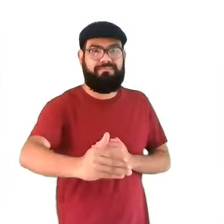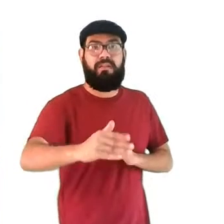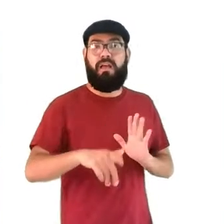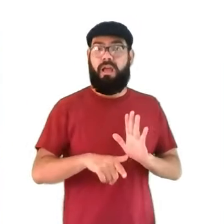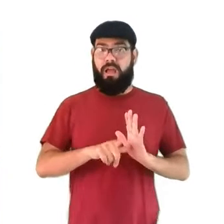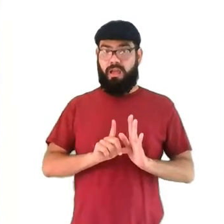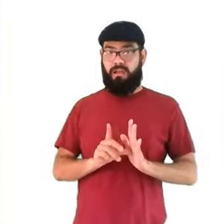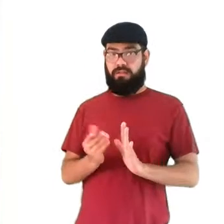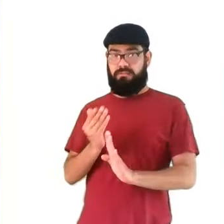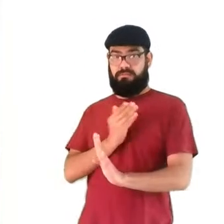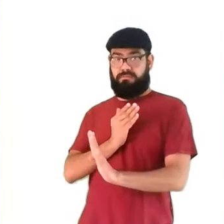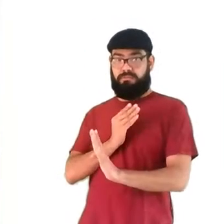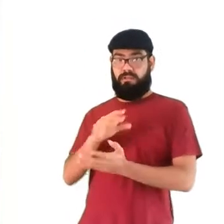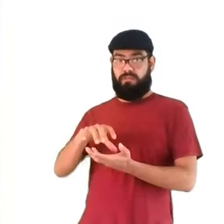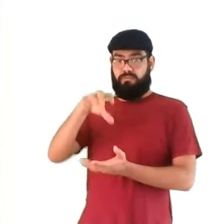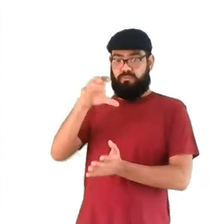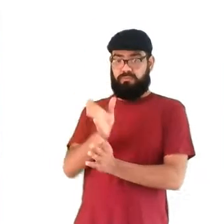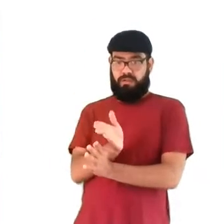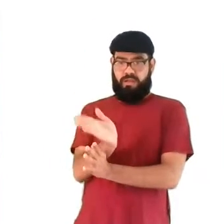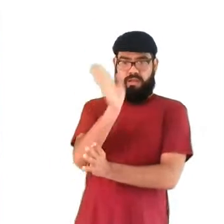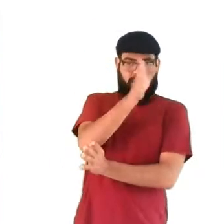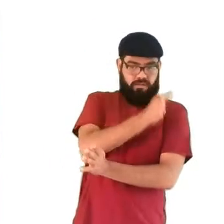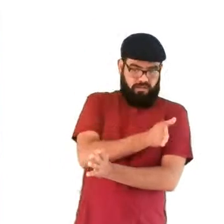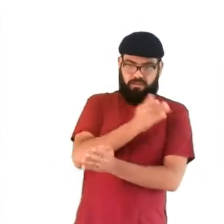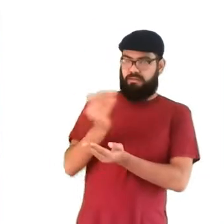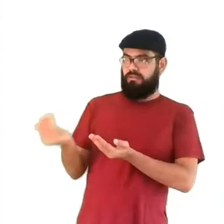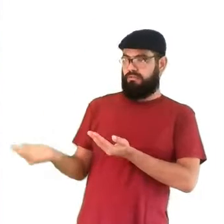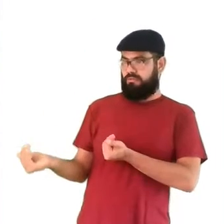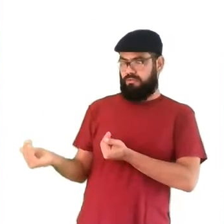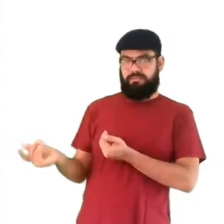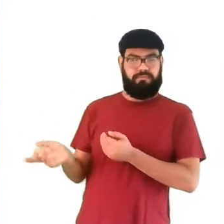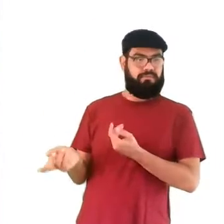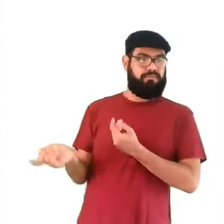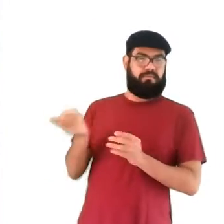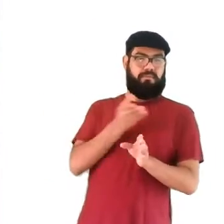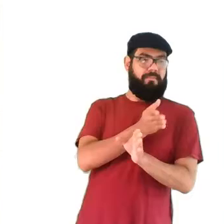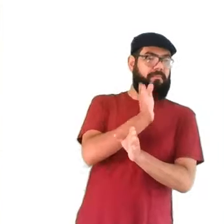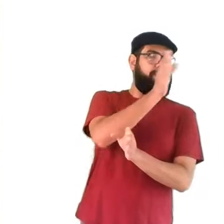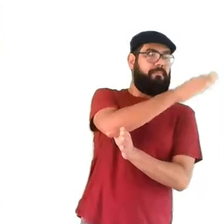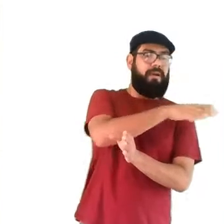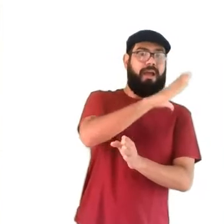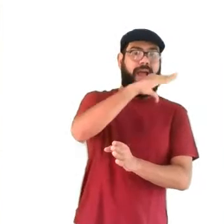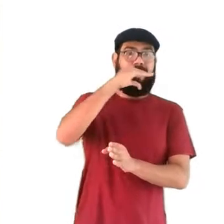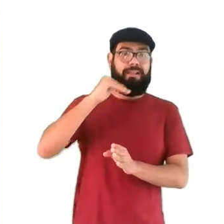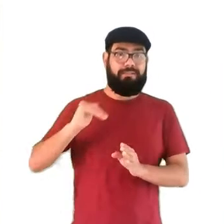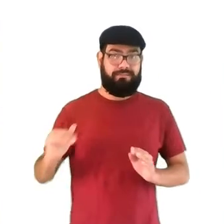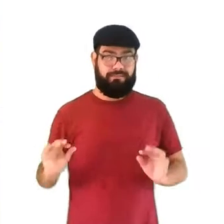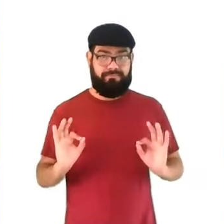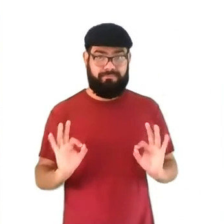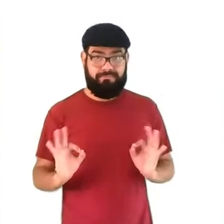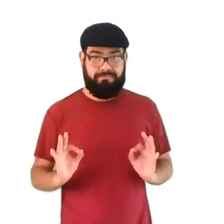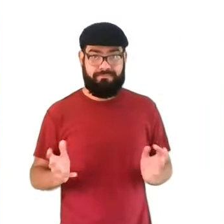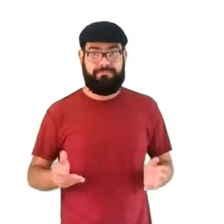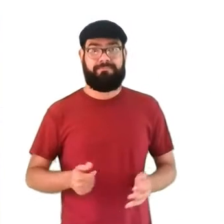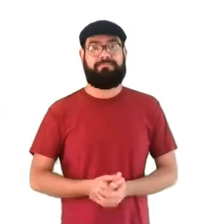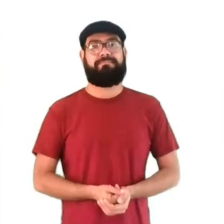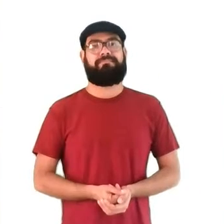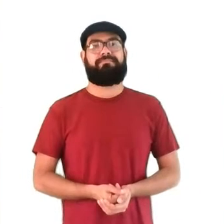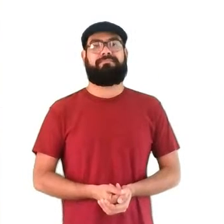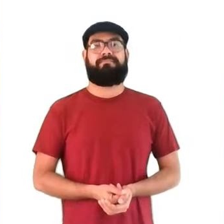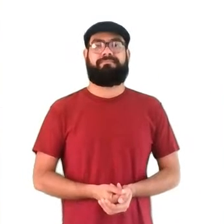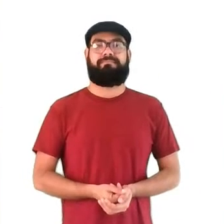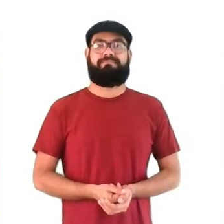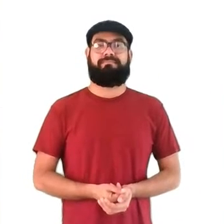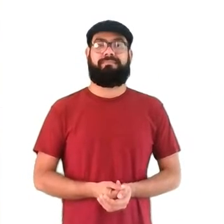nós temos a infância e também a adolescência. E logo depois, a